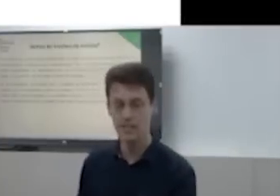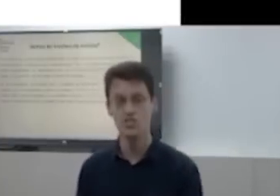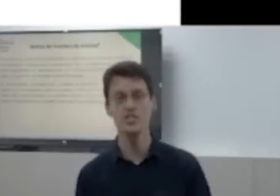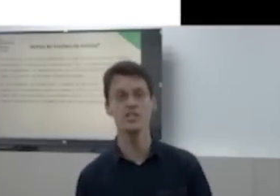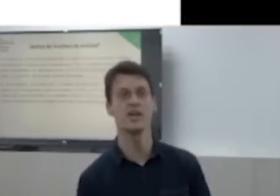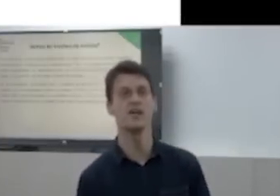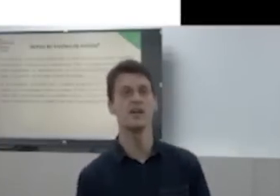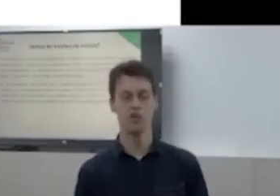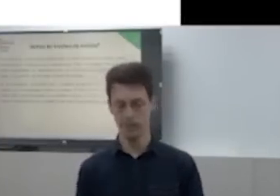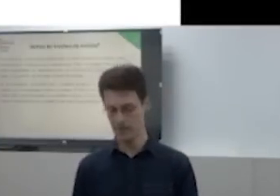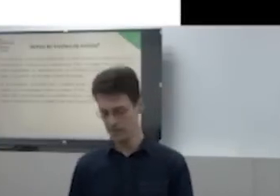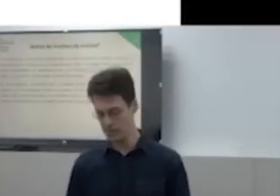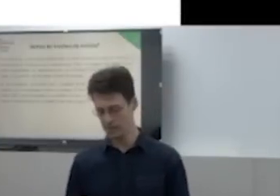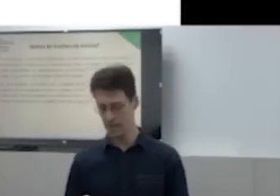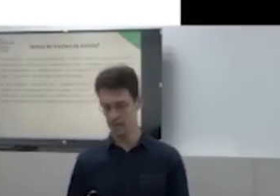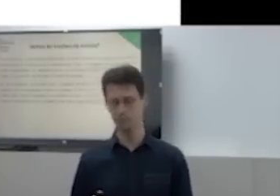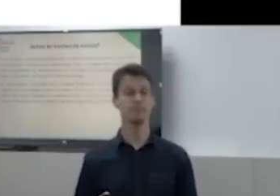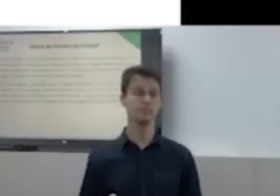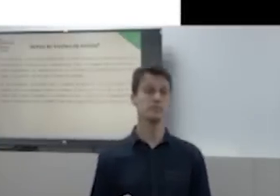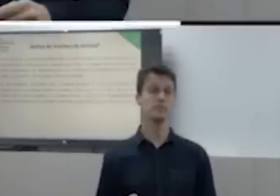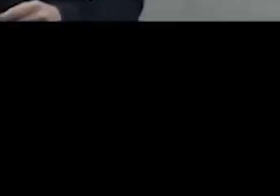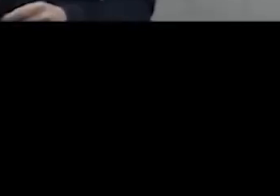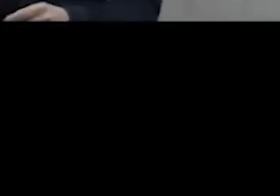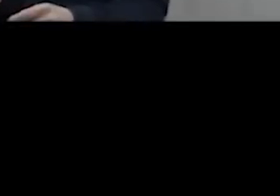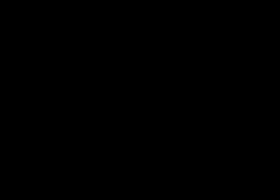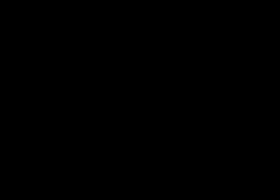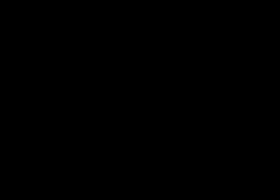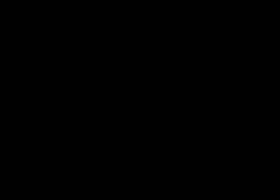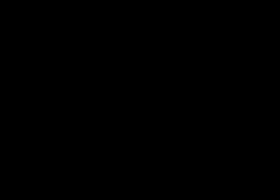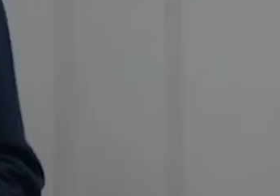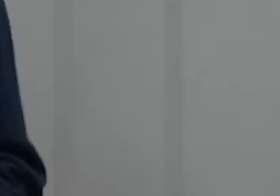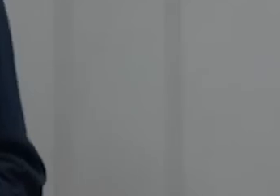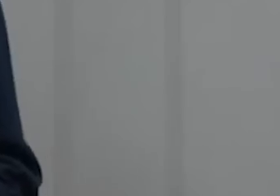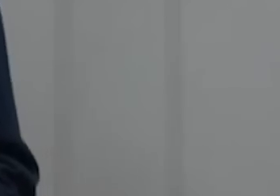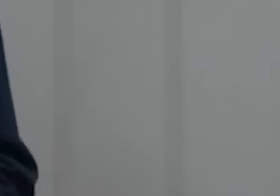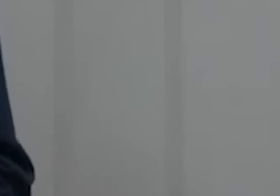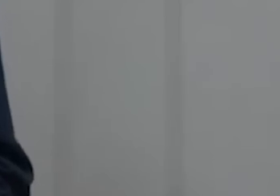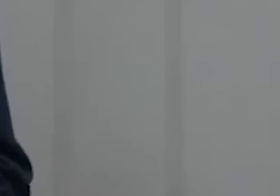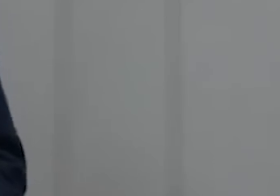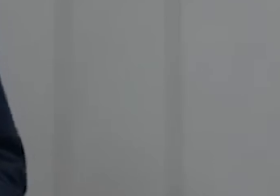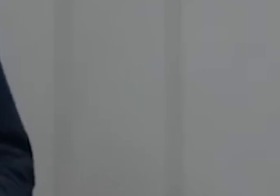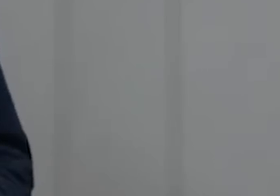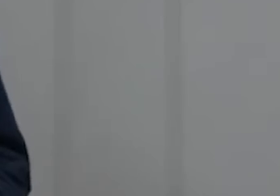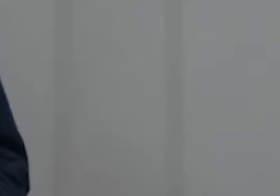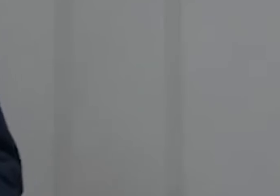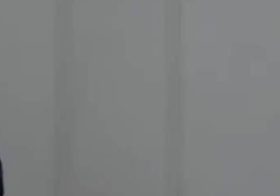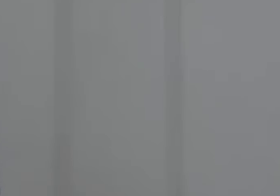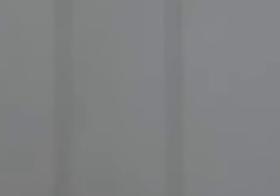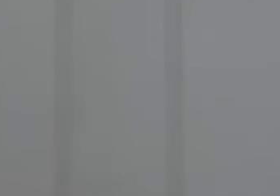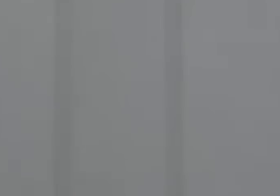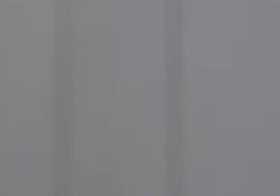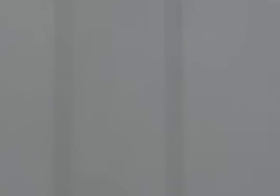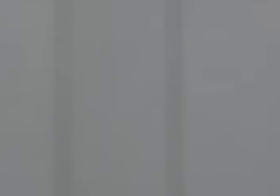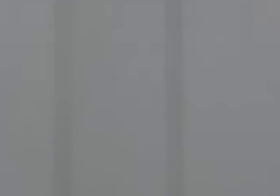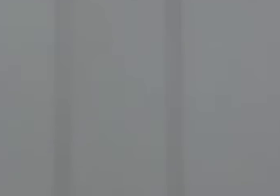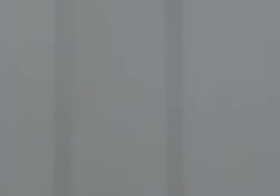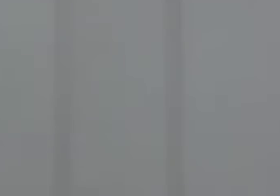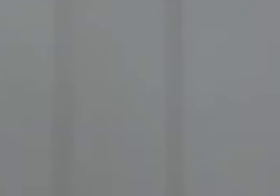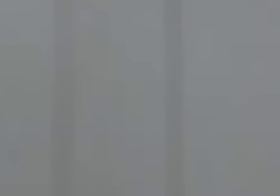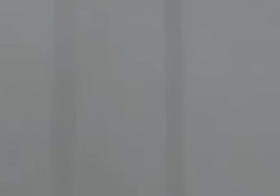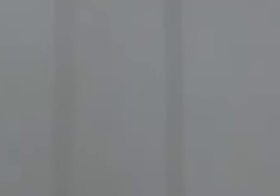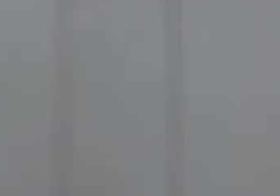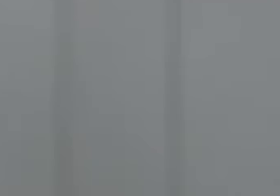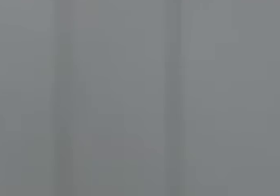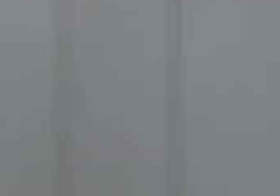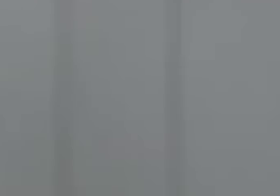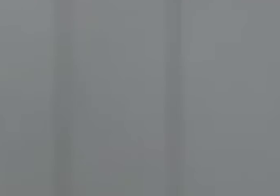pessoas que acredita que o planeta Terra é o quê? Achatado. Verdade. Então,